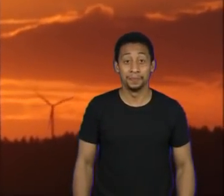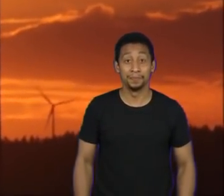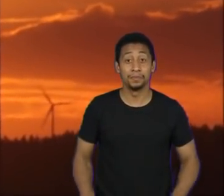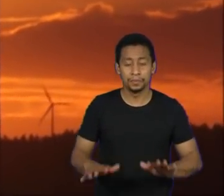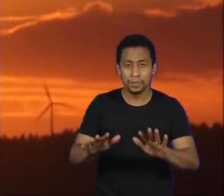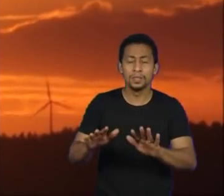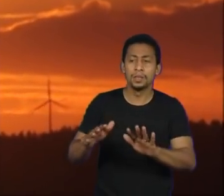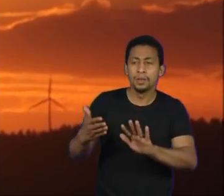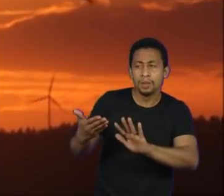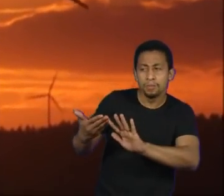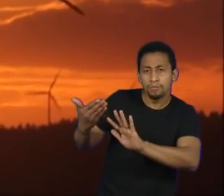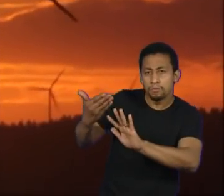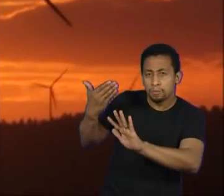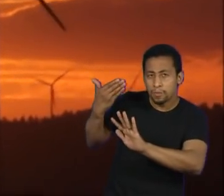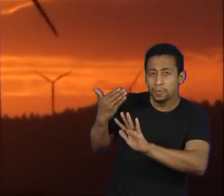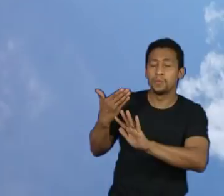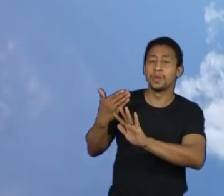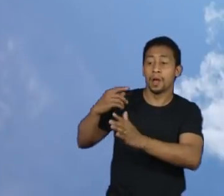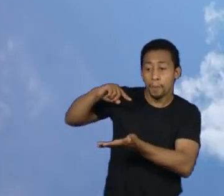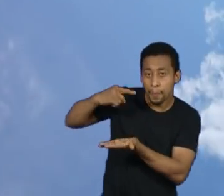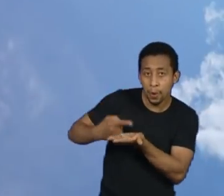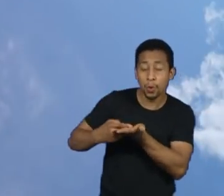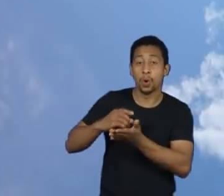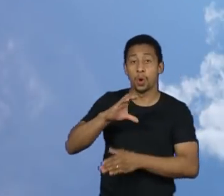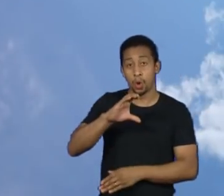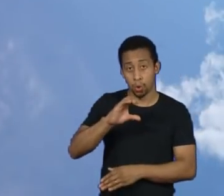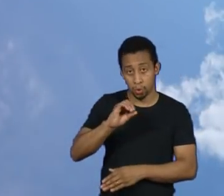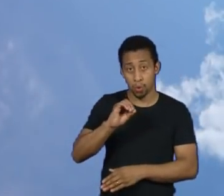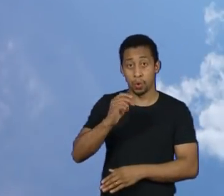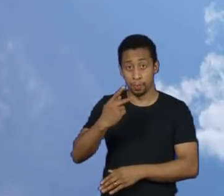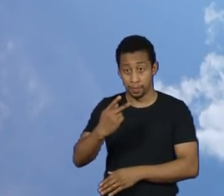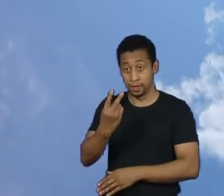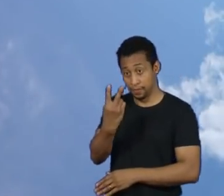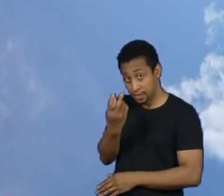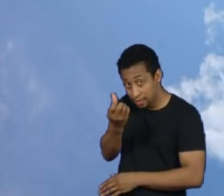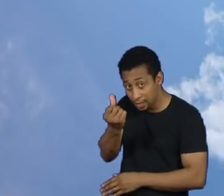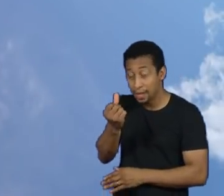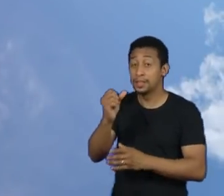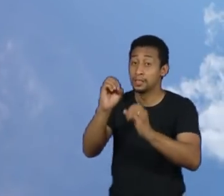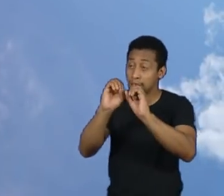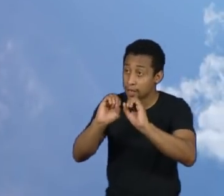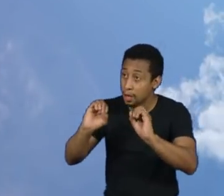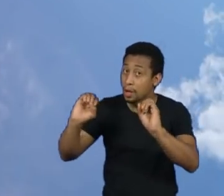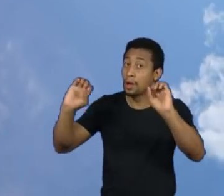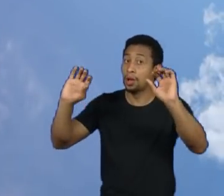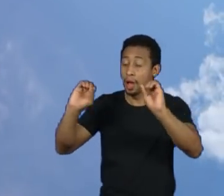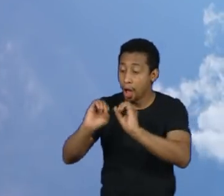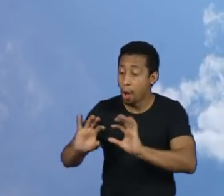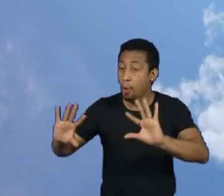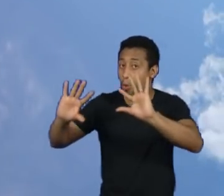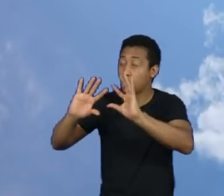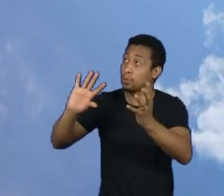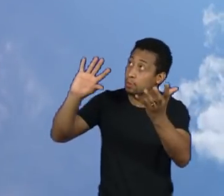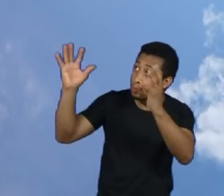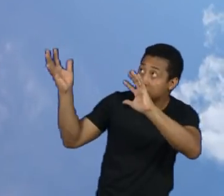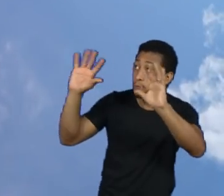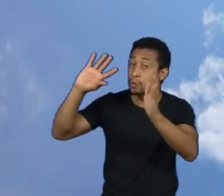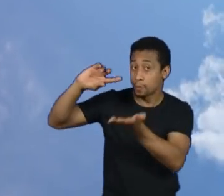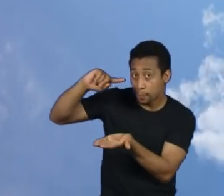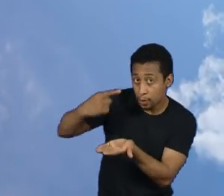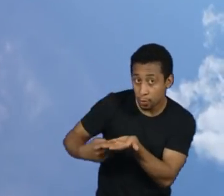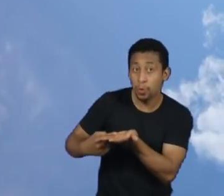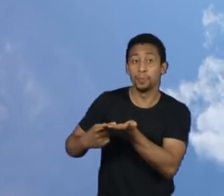Poucos dias antes da COP26, a Conferência da ONU sobre Mudanças Climáticas, a Agência Internacional de